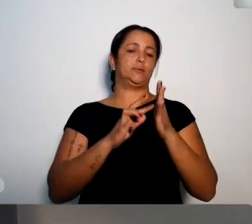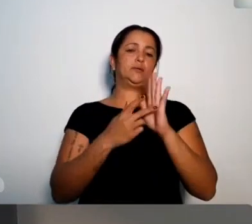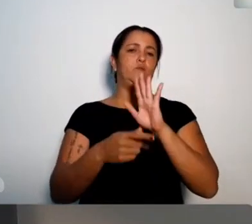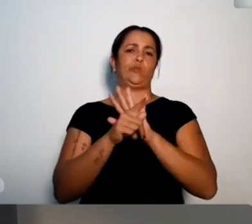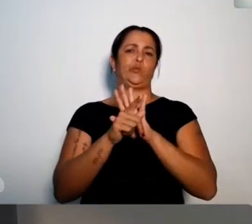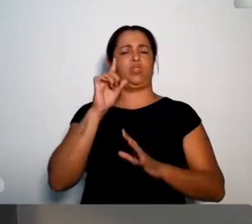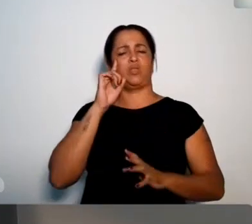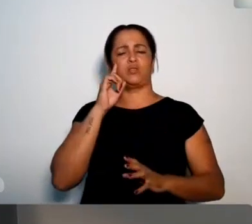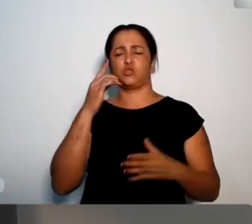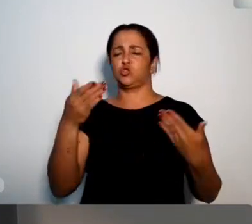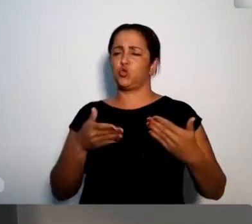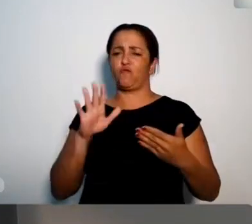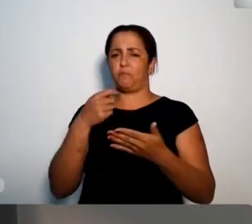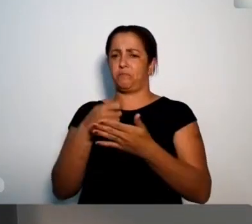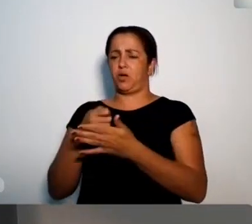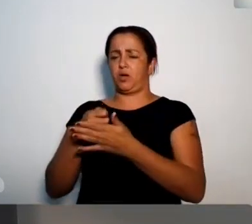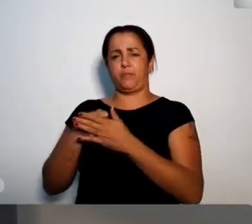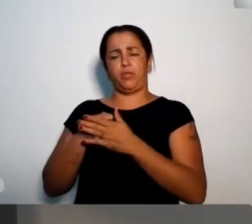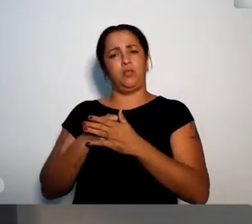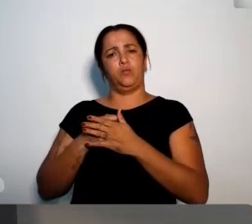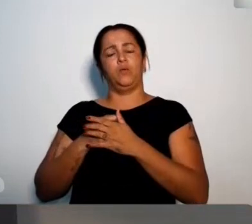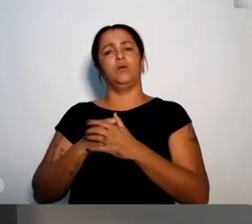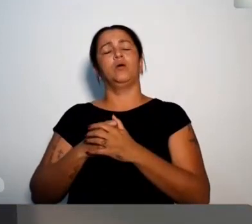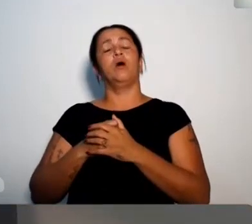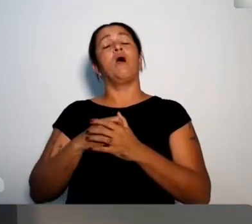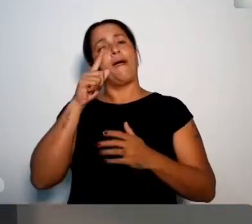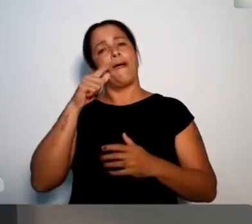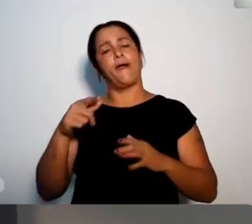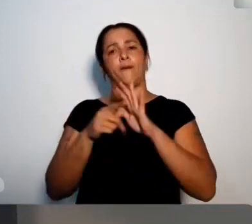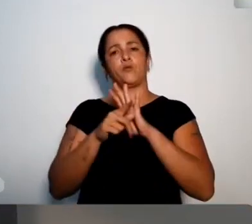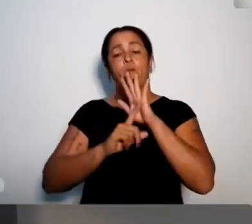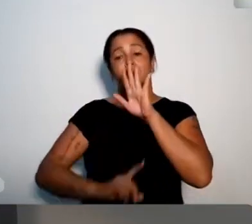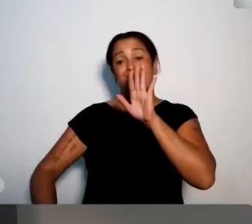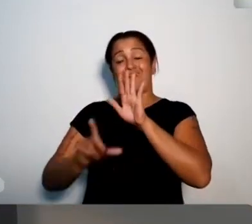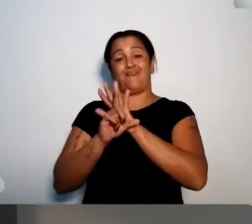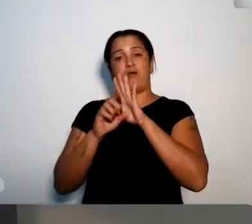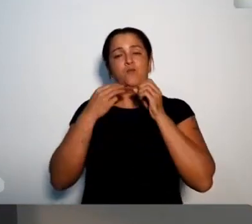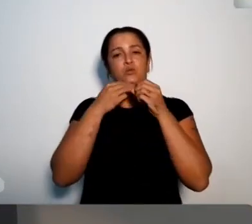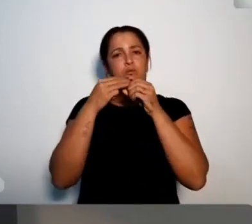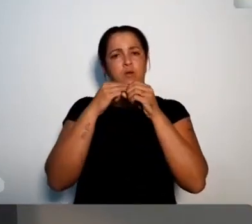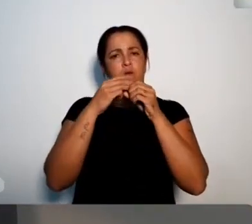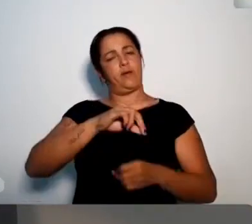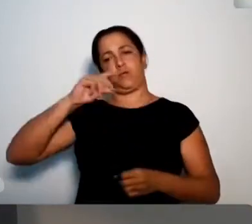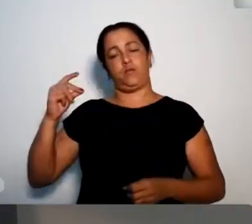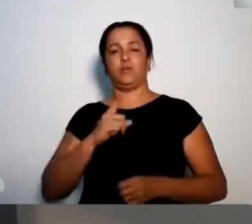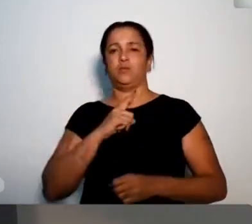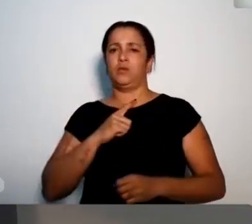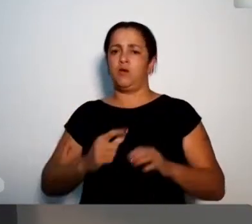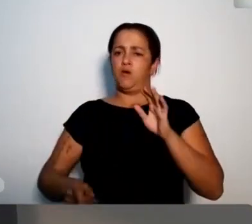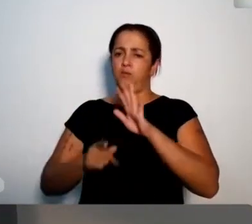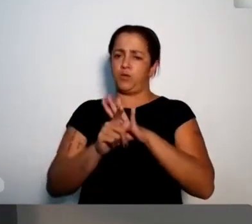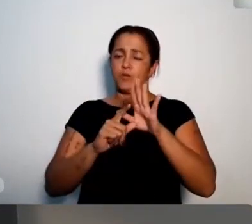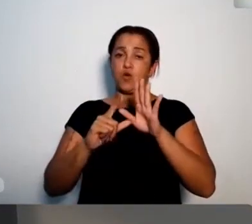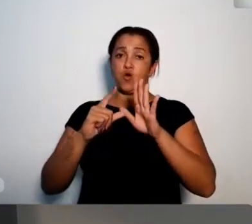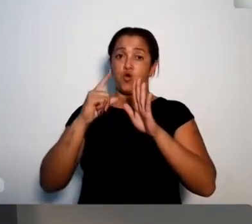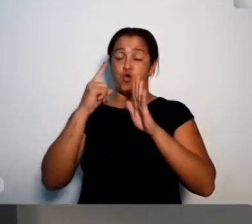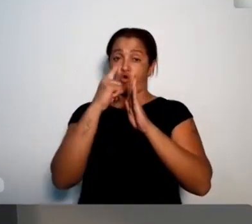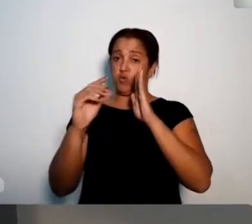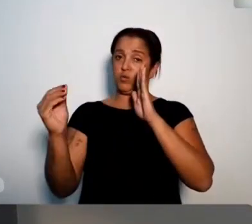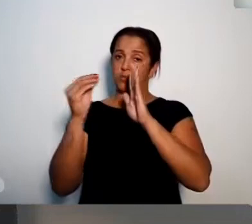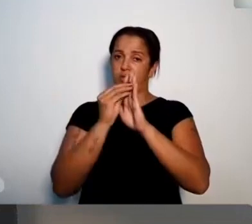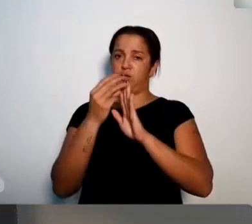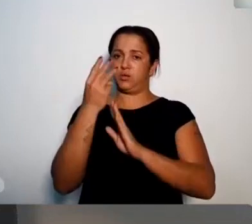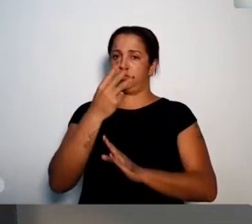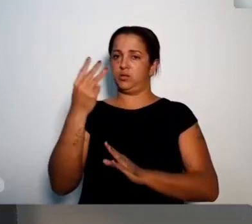isso faz, só que como a lei municipal, que é uma lei antiga, ela não tinha essa complementação que é prevista no artigo 33 do